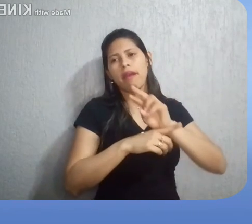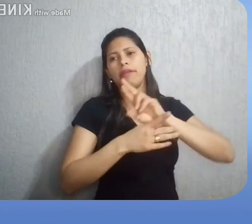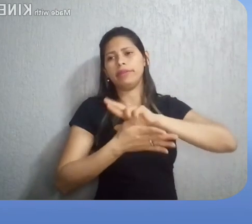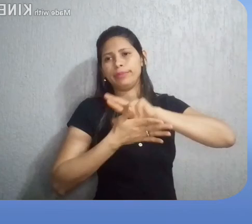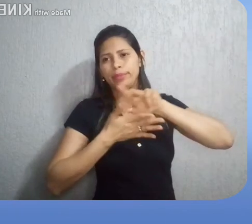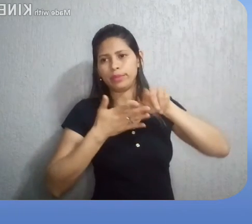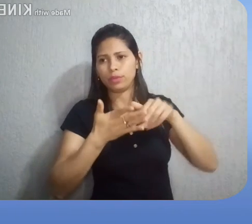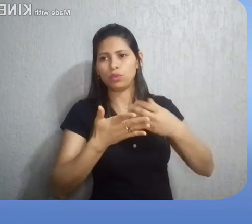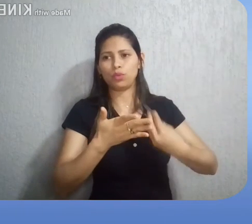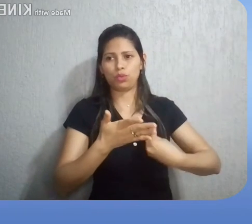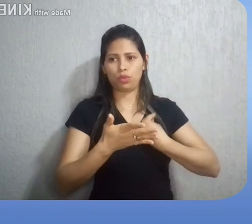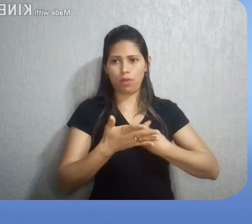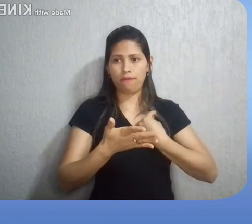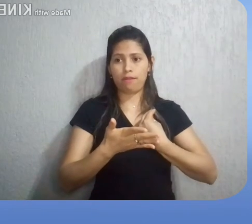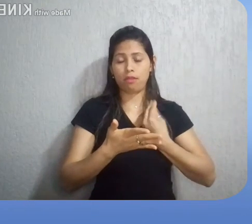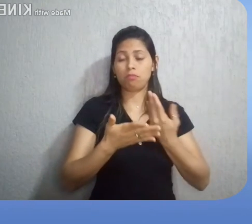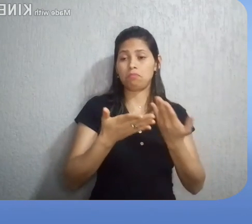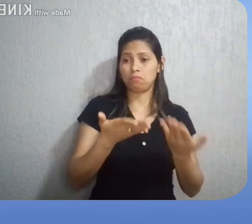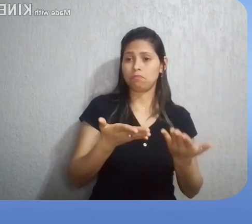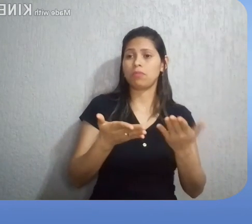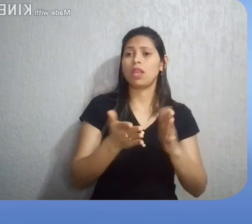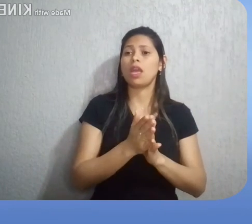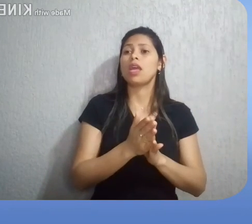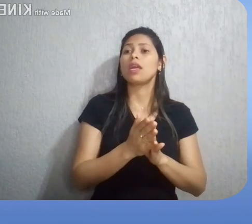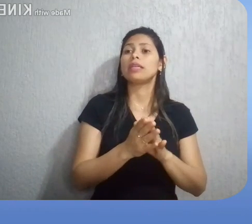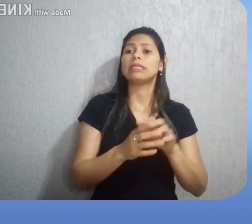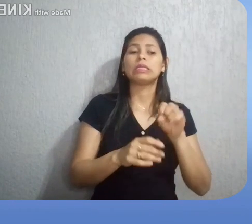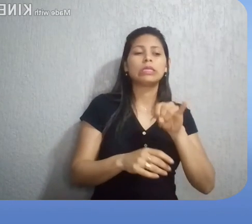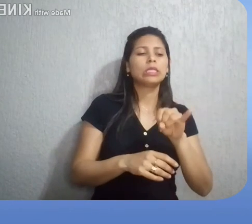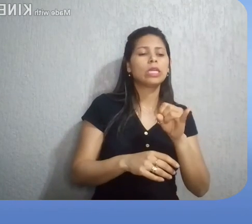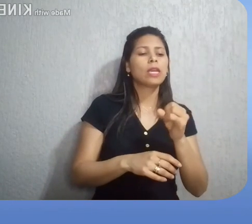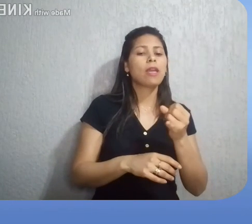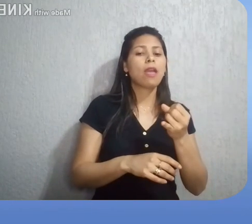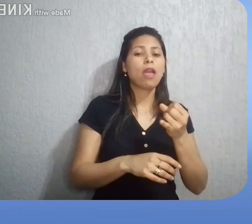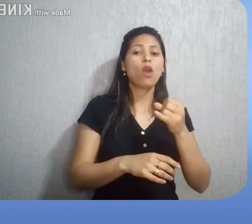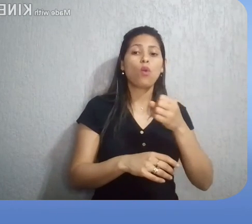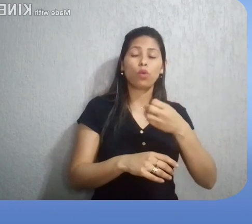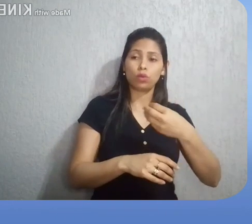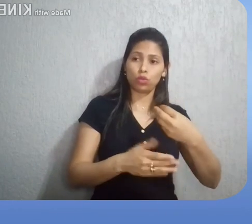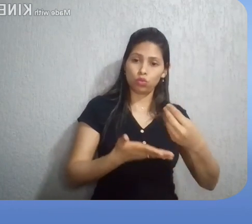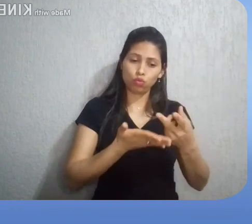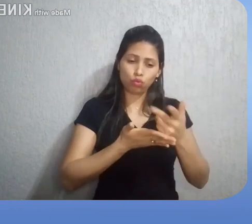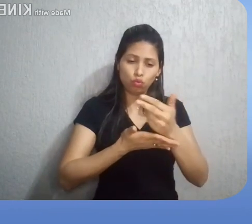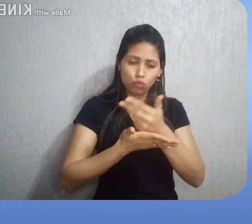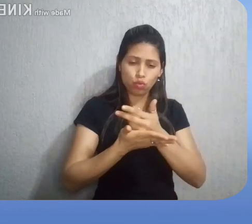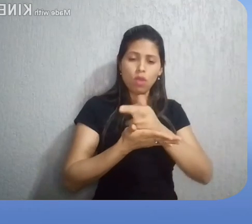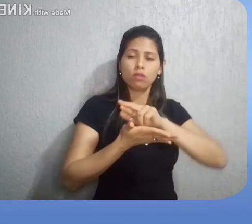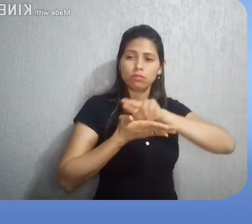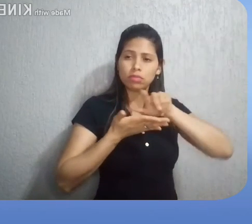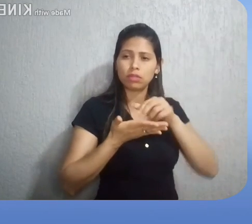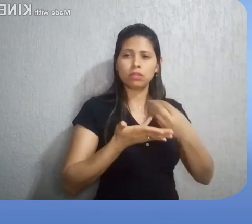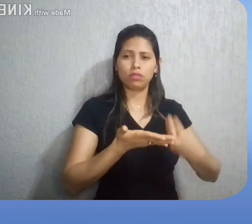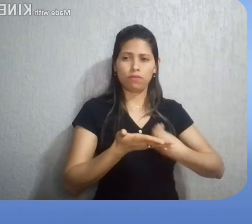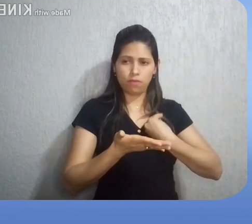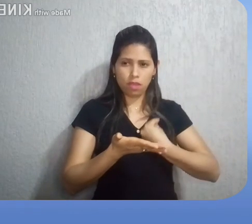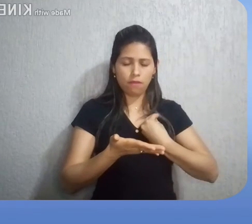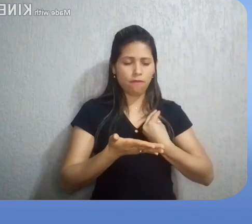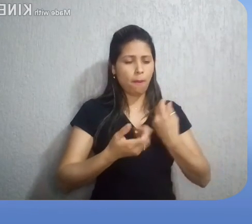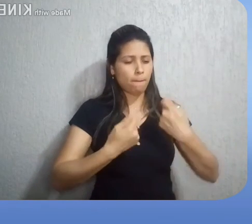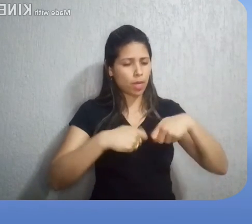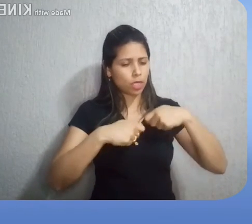a importância da gente preservar, né, e conservar os seres vivos, os ambientes onde eles vivem,